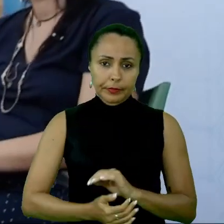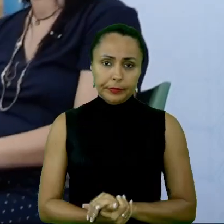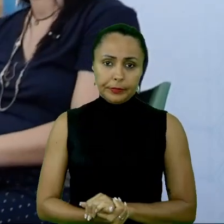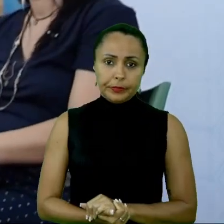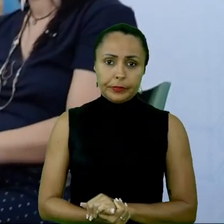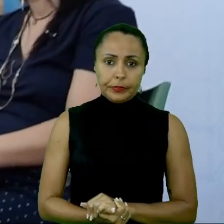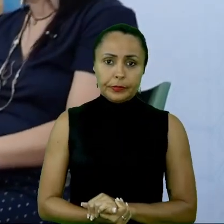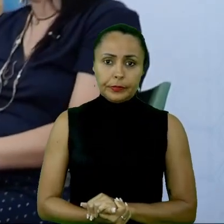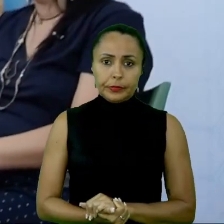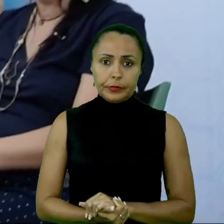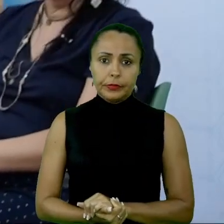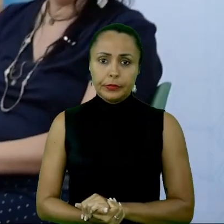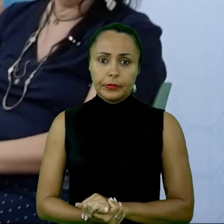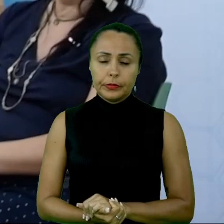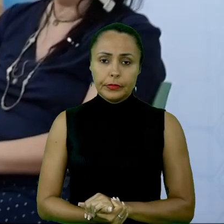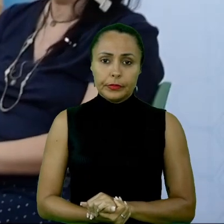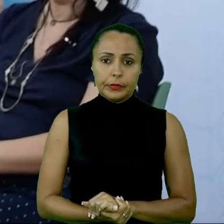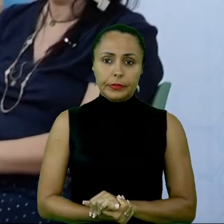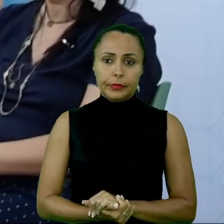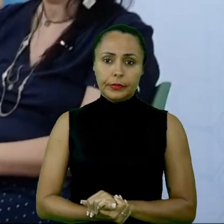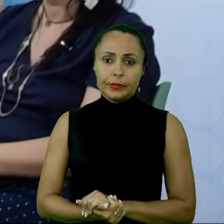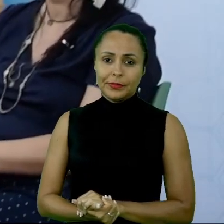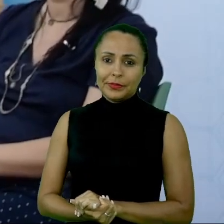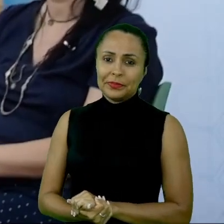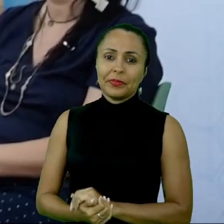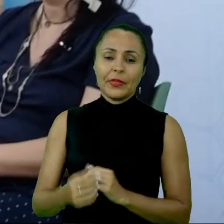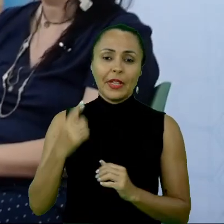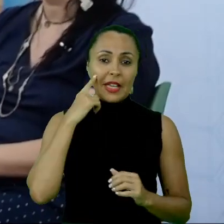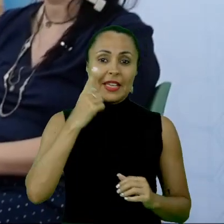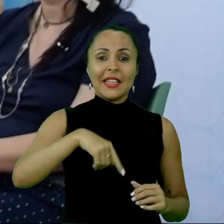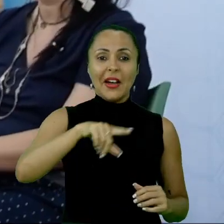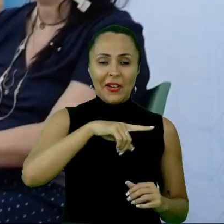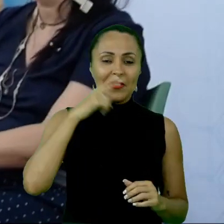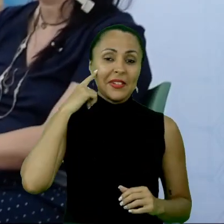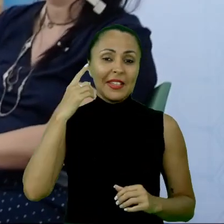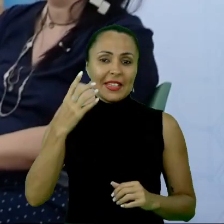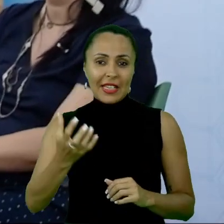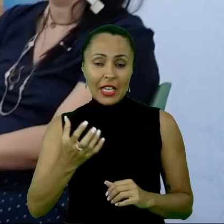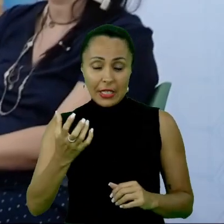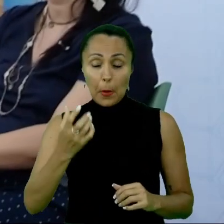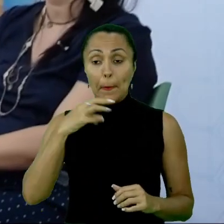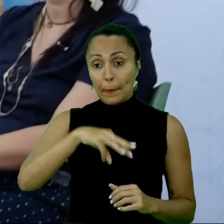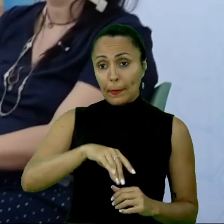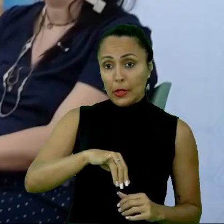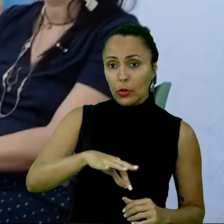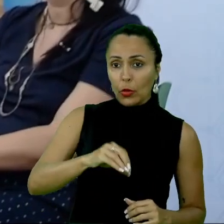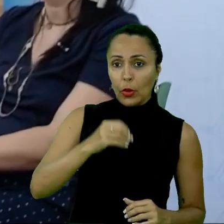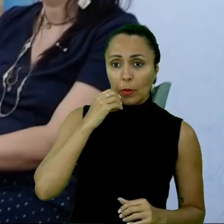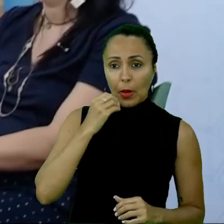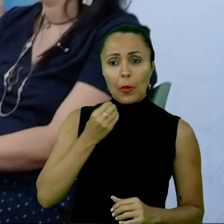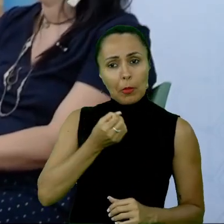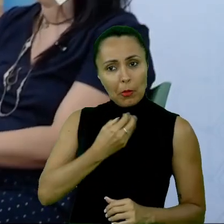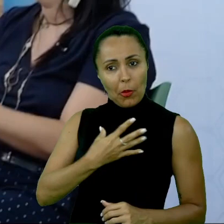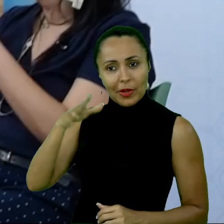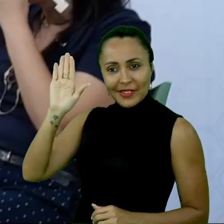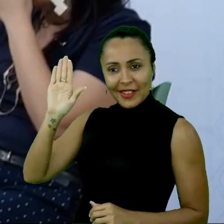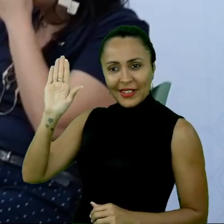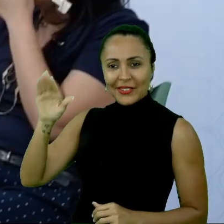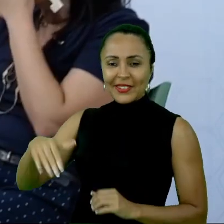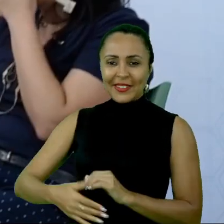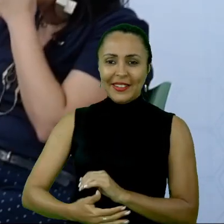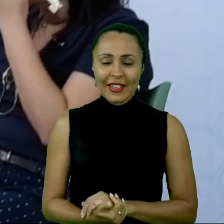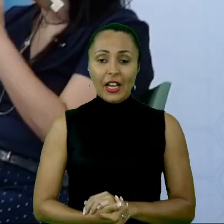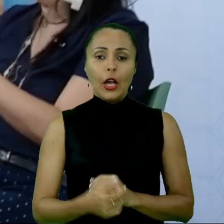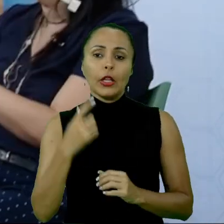vocês quiserem mandar pra gente de presente. Mundiais, eu acho que o Miró seria um bom candidato. Agora, voltando